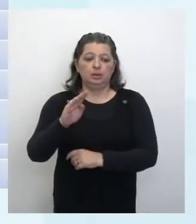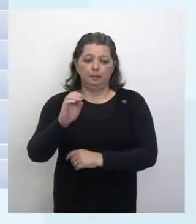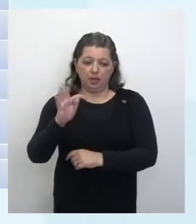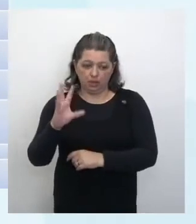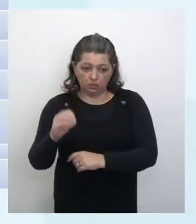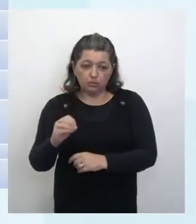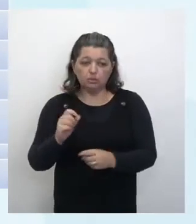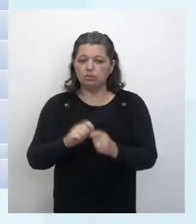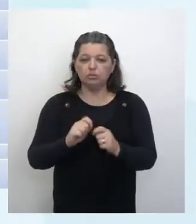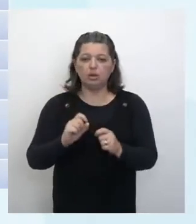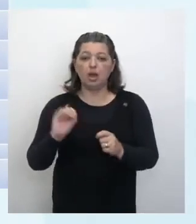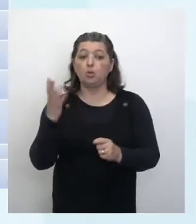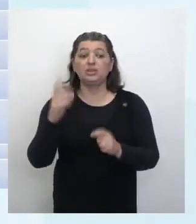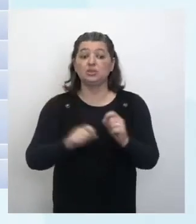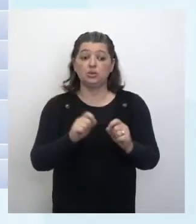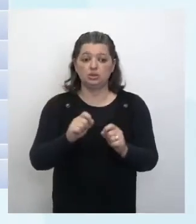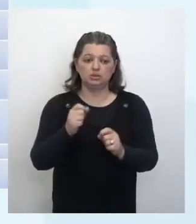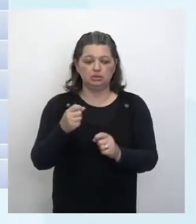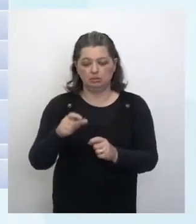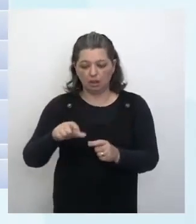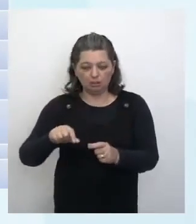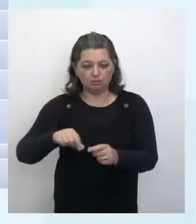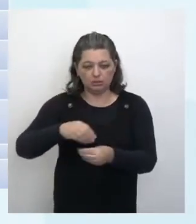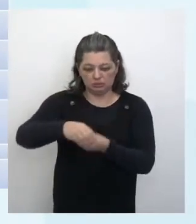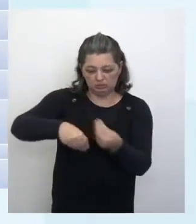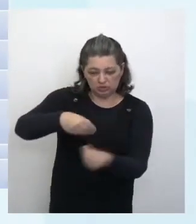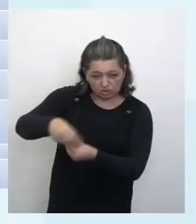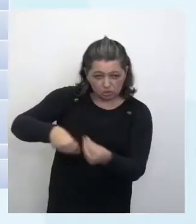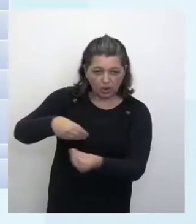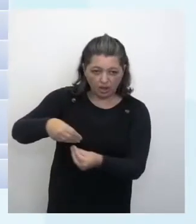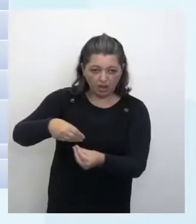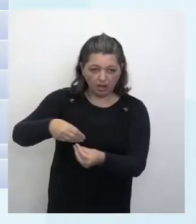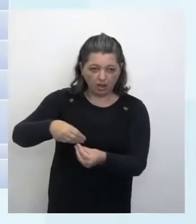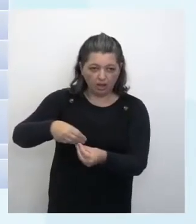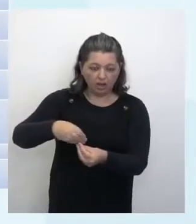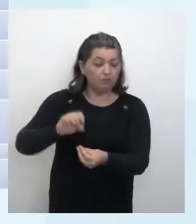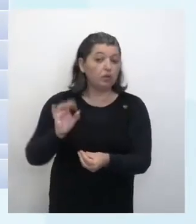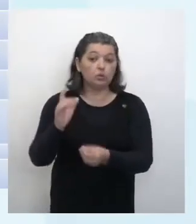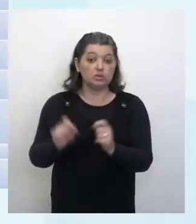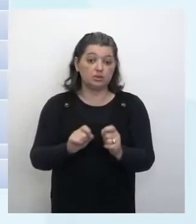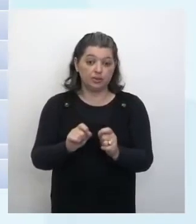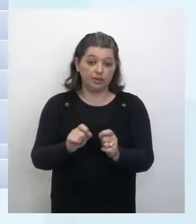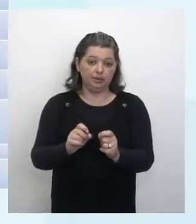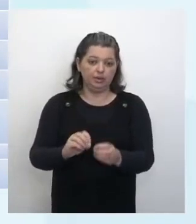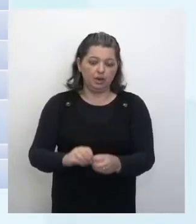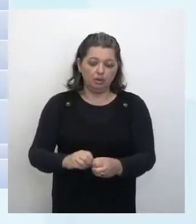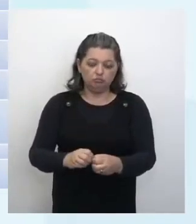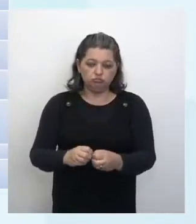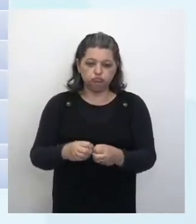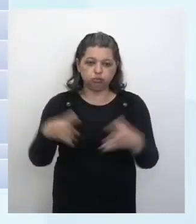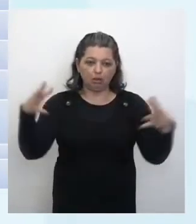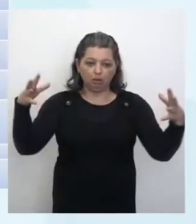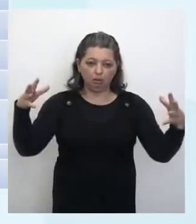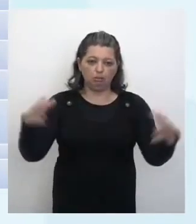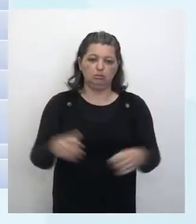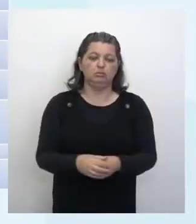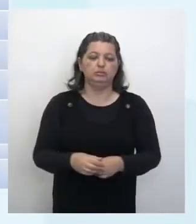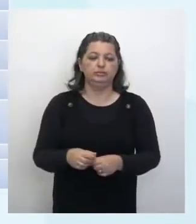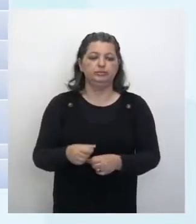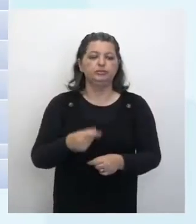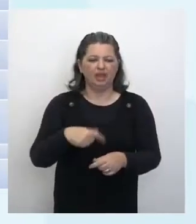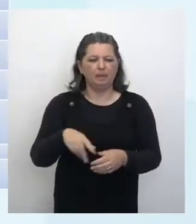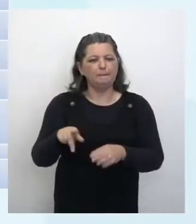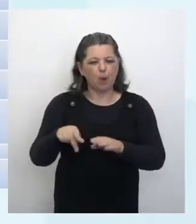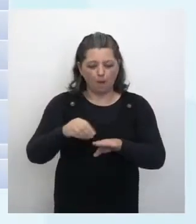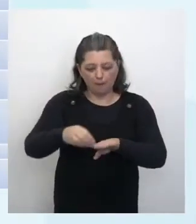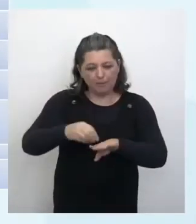explodindo. Então, se eu pegar a acetona e colocar com ácido nítrico, e não está muito diferente. A acetona é aquele que você usa para tirar o esmalte,